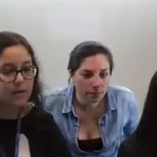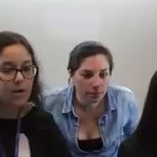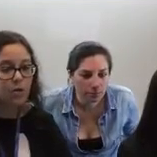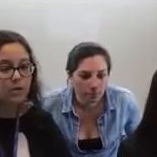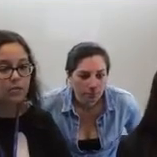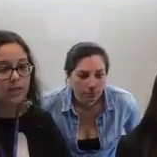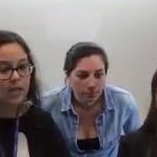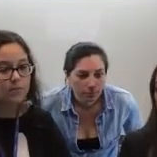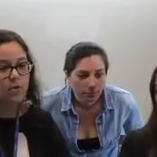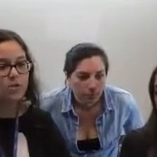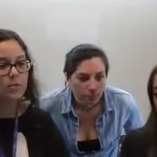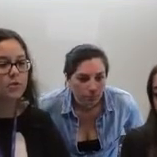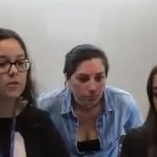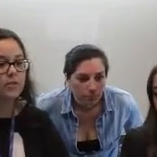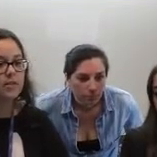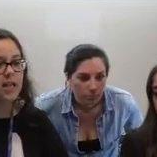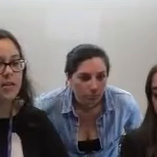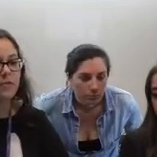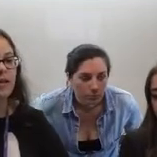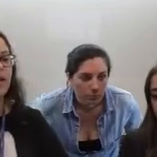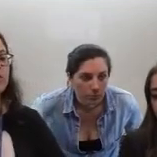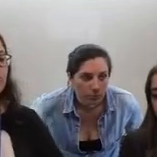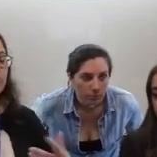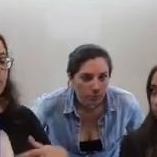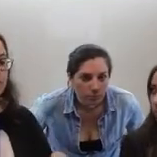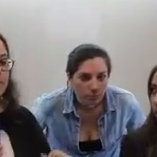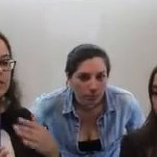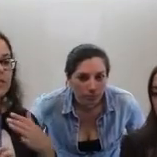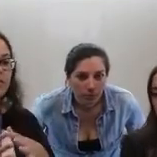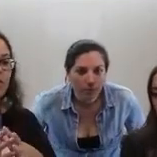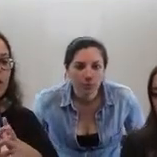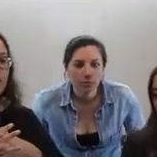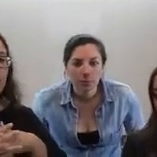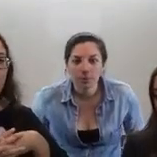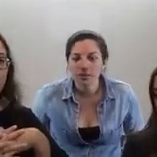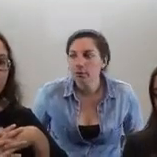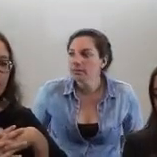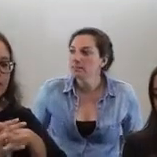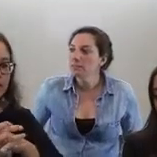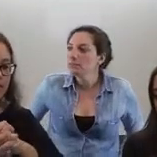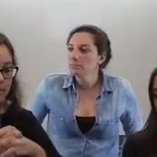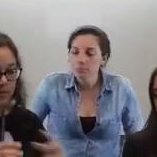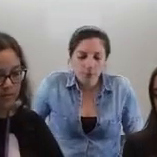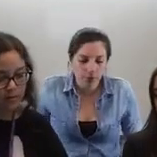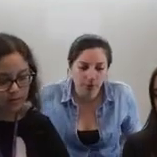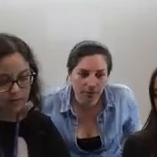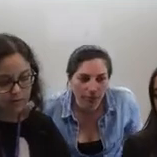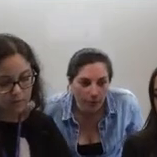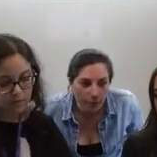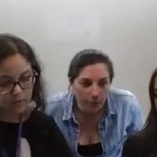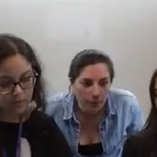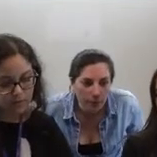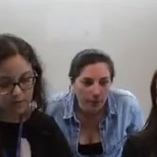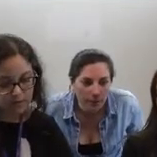nome dela. Ou então termo, gente. Imagina que vocês querem falar sobre um tema específico. Vamos lá. Ao Pode ser invés... coesão. Procura